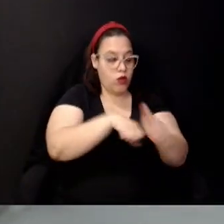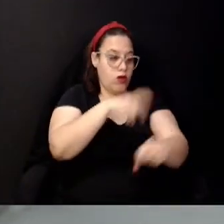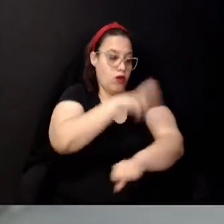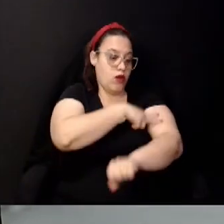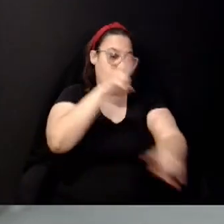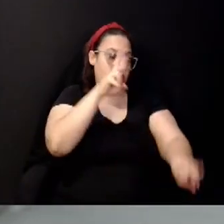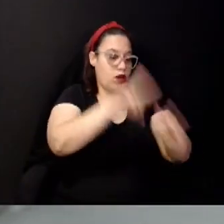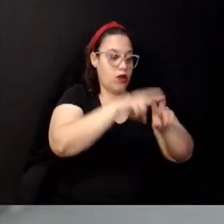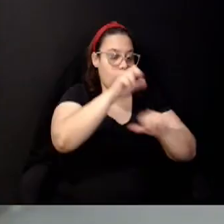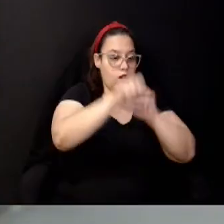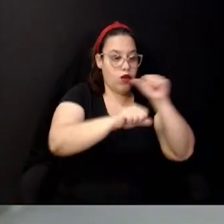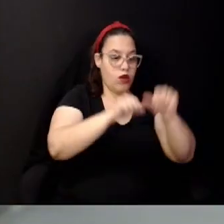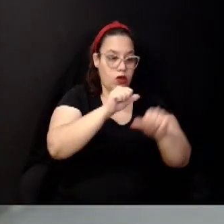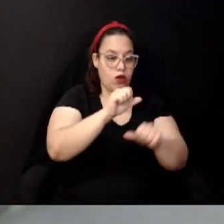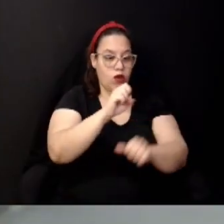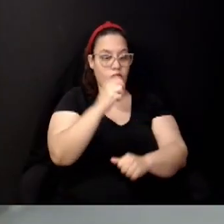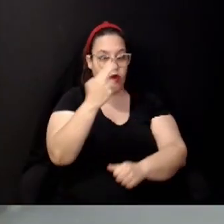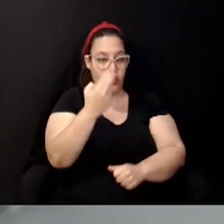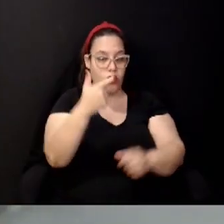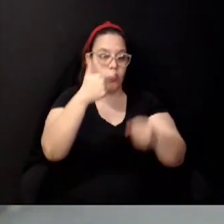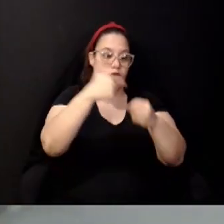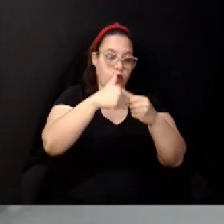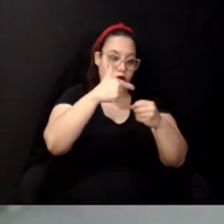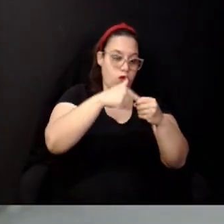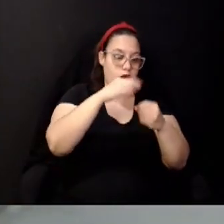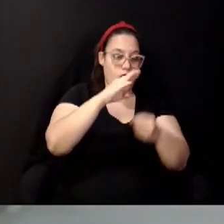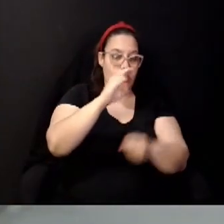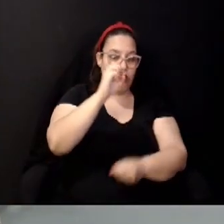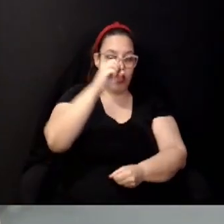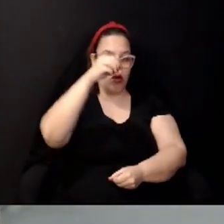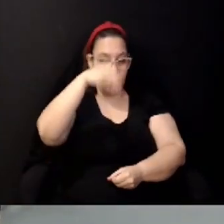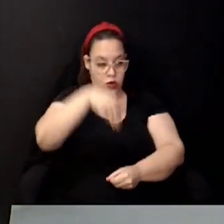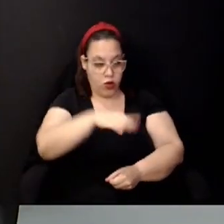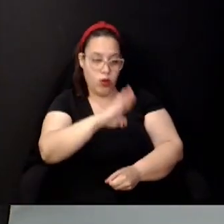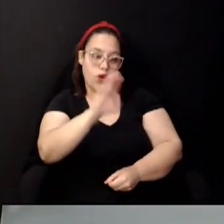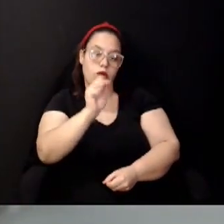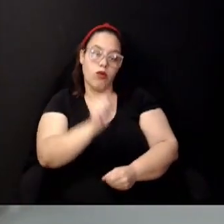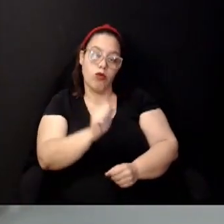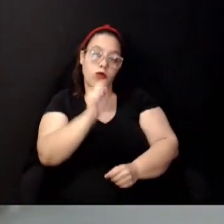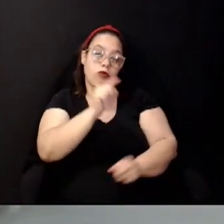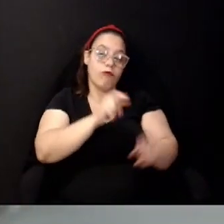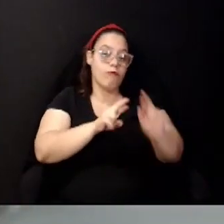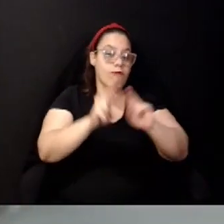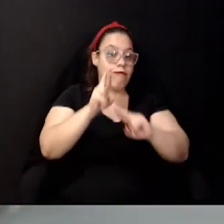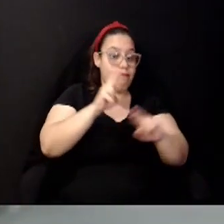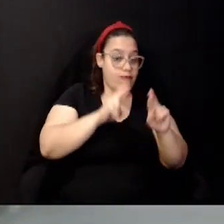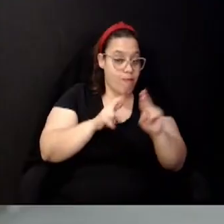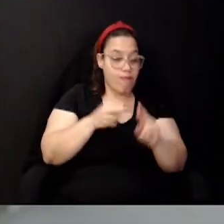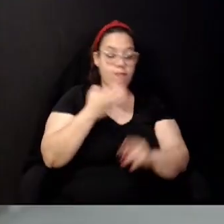ou o combustível ou a bomba de combustível. Então, com essa fiscalização, com esses pedidos